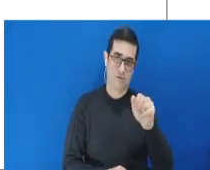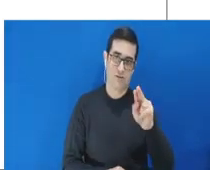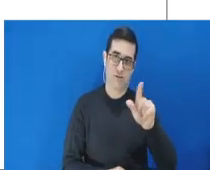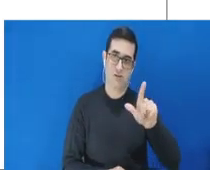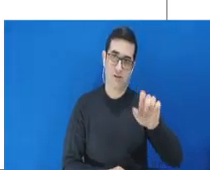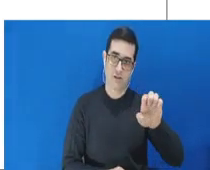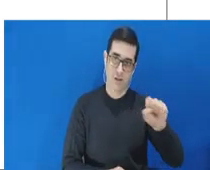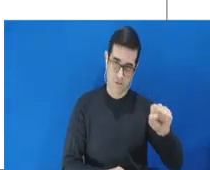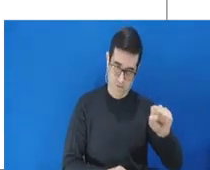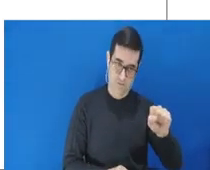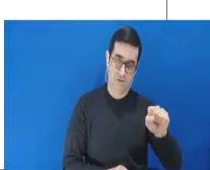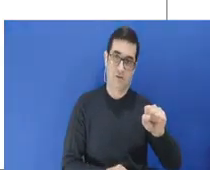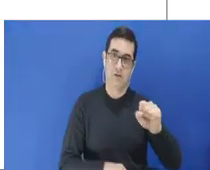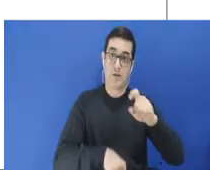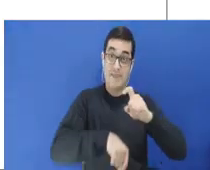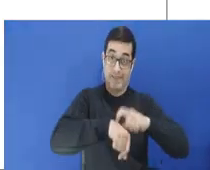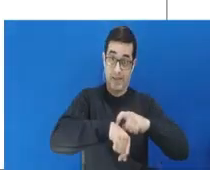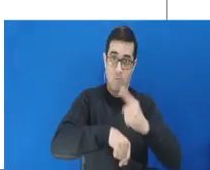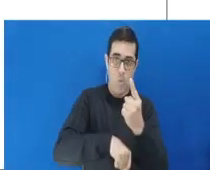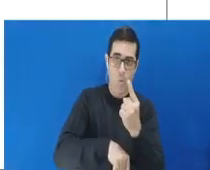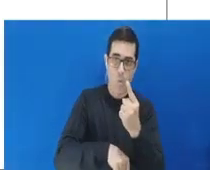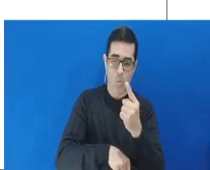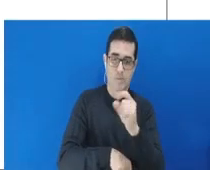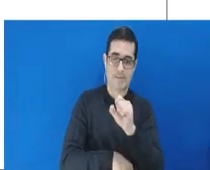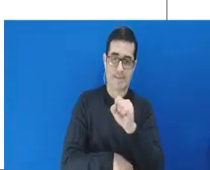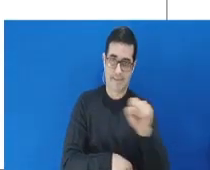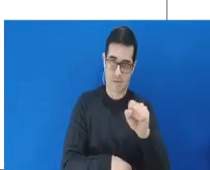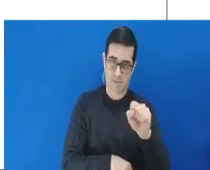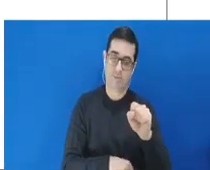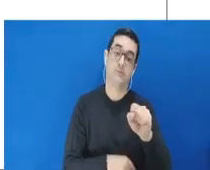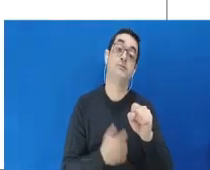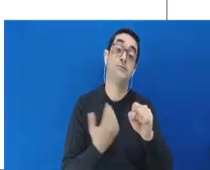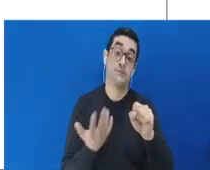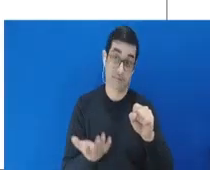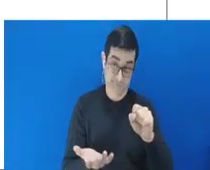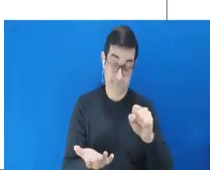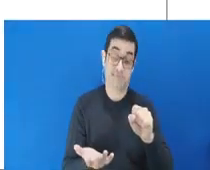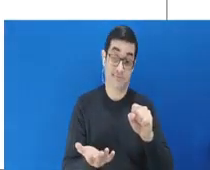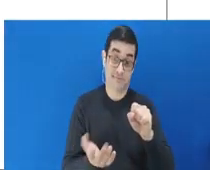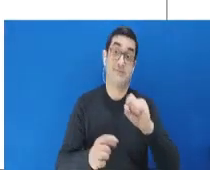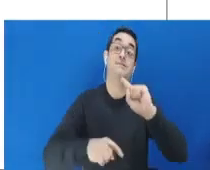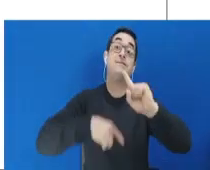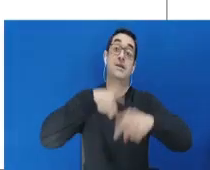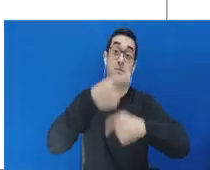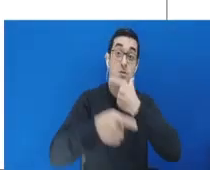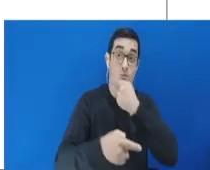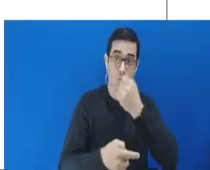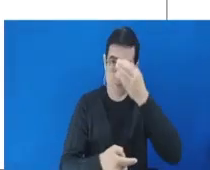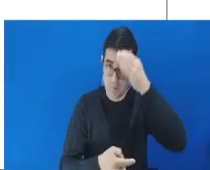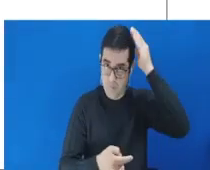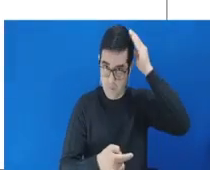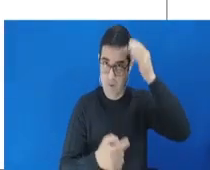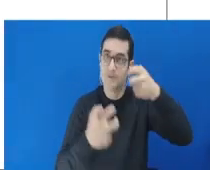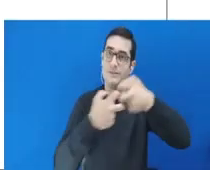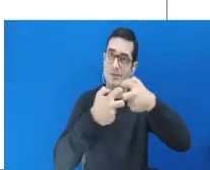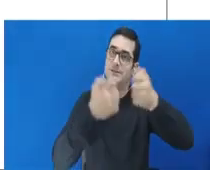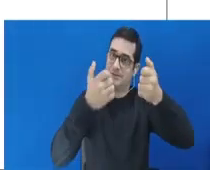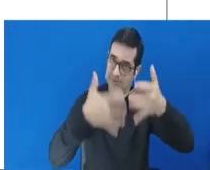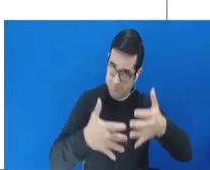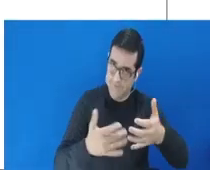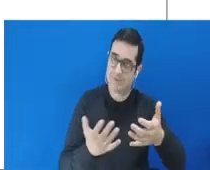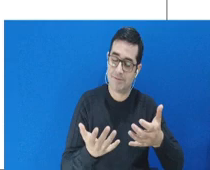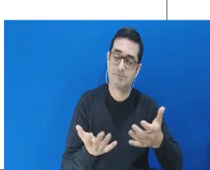né? Depois Bohr vai dar um significado físico para isso. Ele diz que não pode ser qualquer valor,